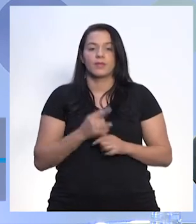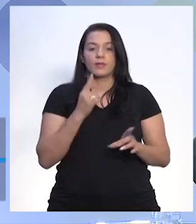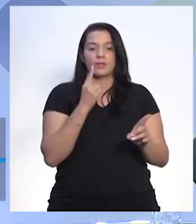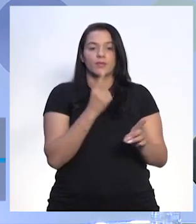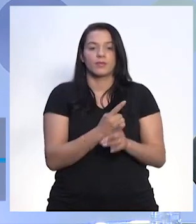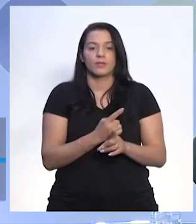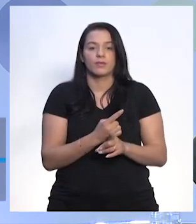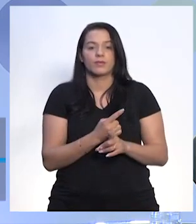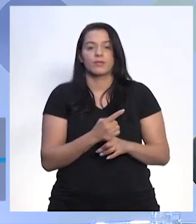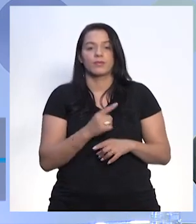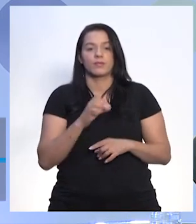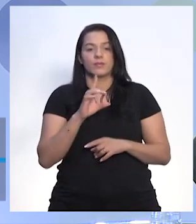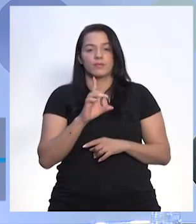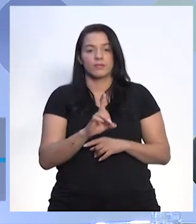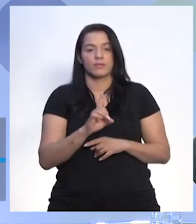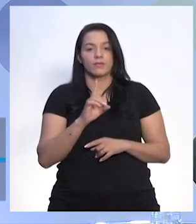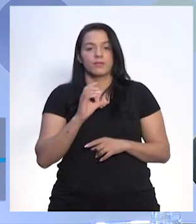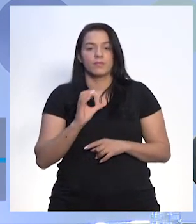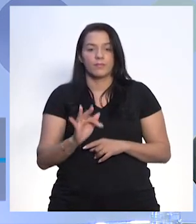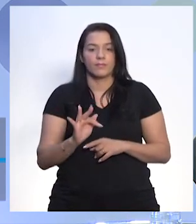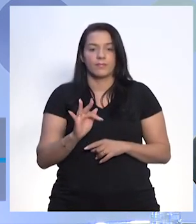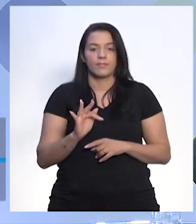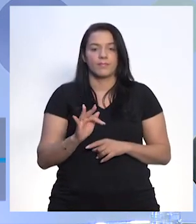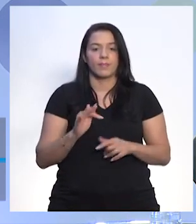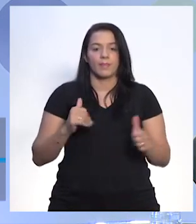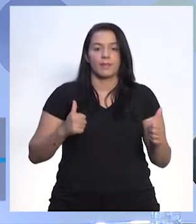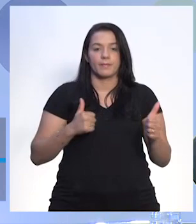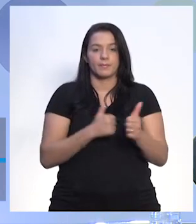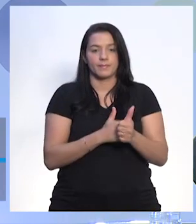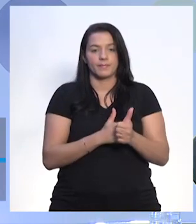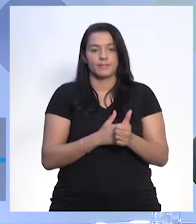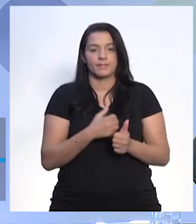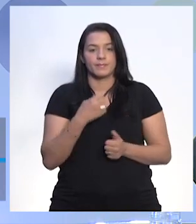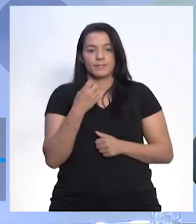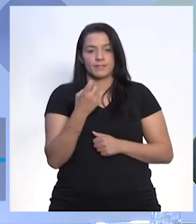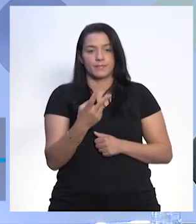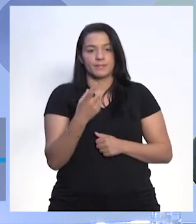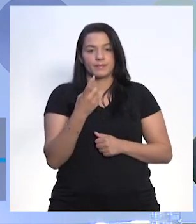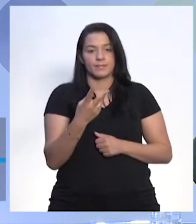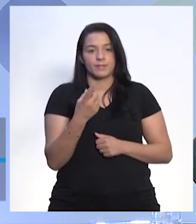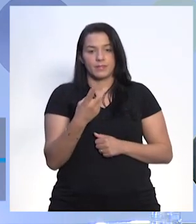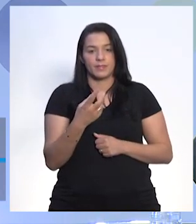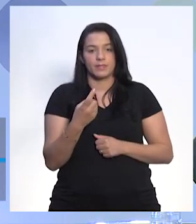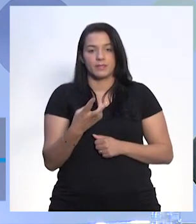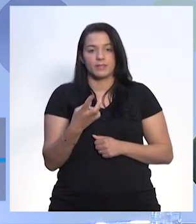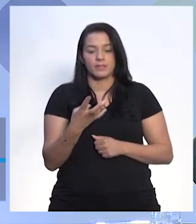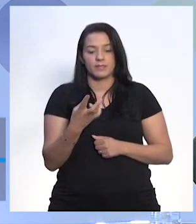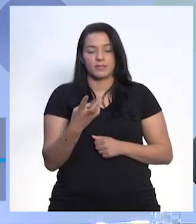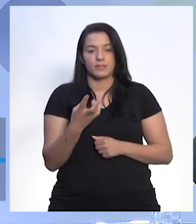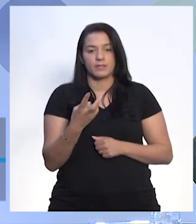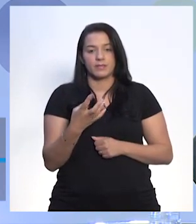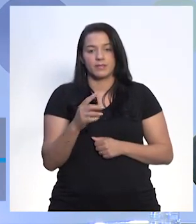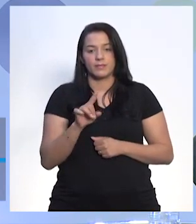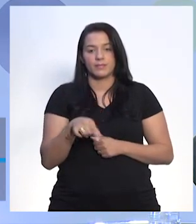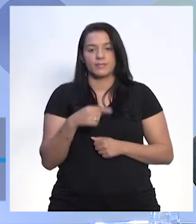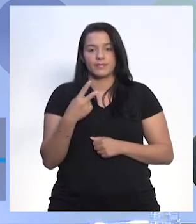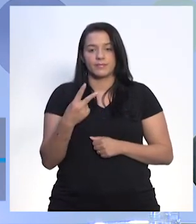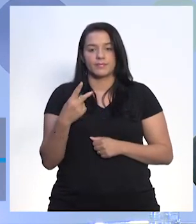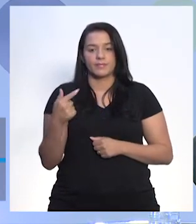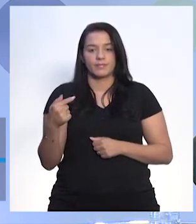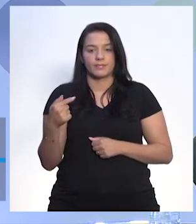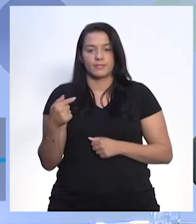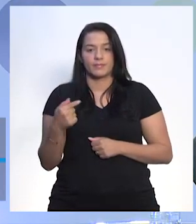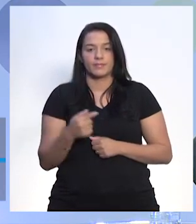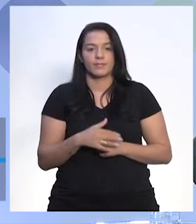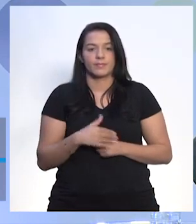encontramos o lado DF, que seria a base ali, aproximadamente 13,27. Então, seria o valor desse lado. Então, ele é maior